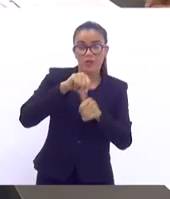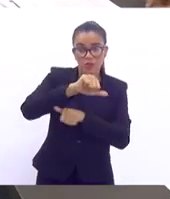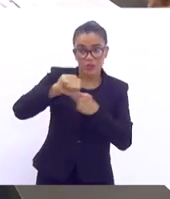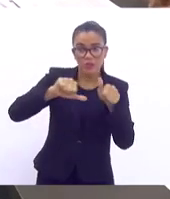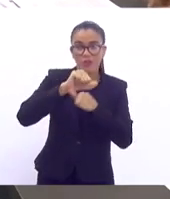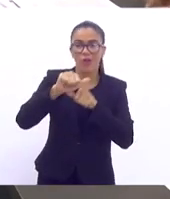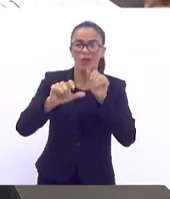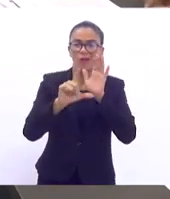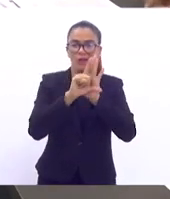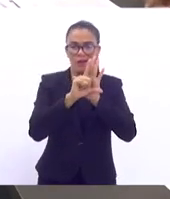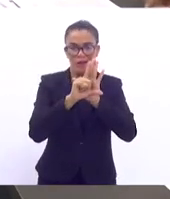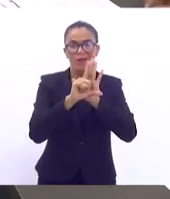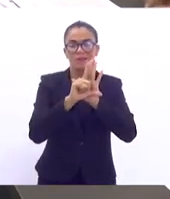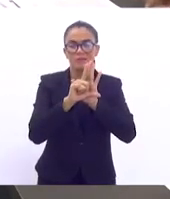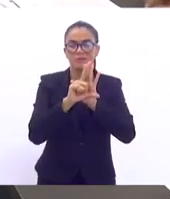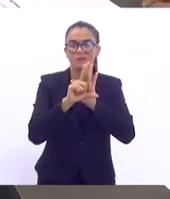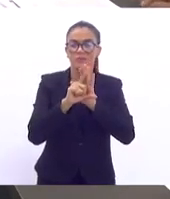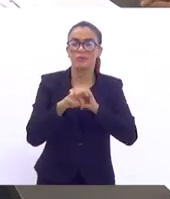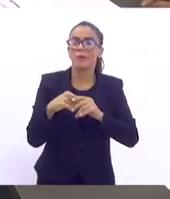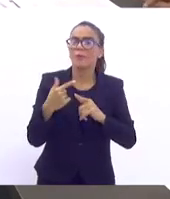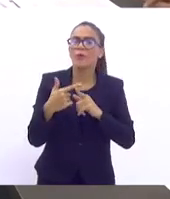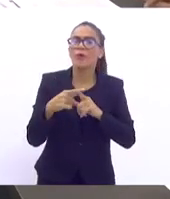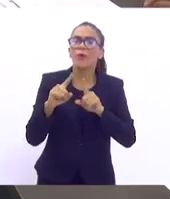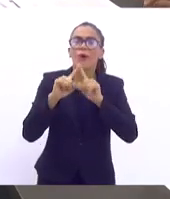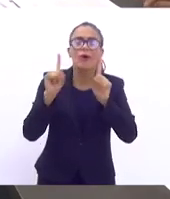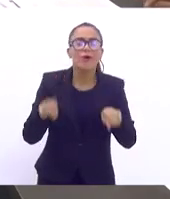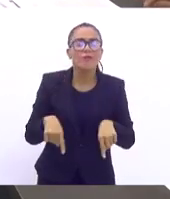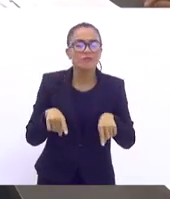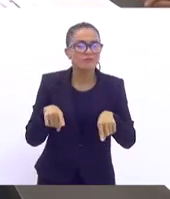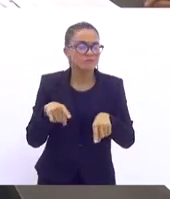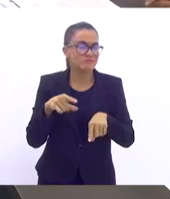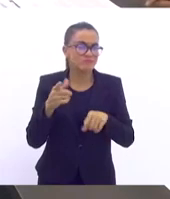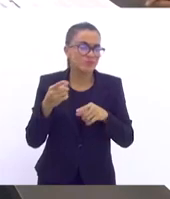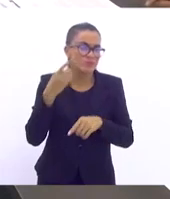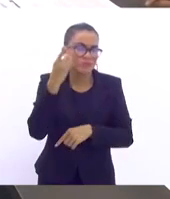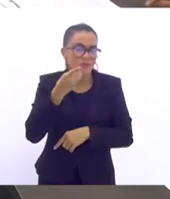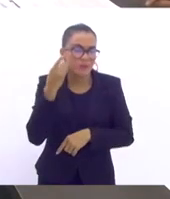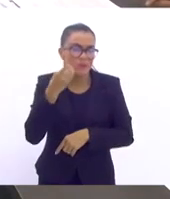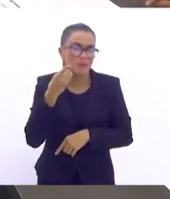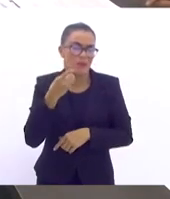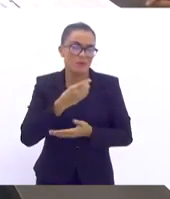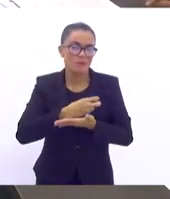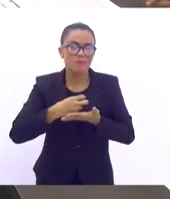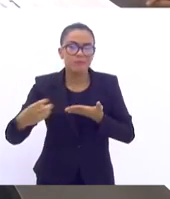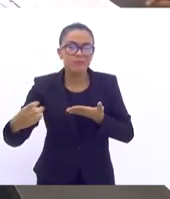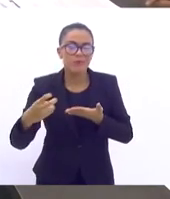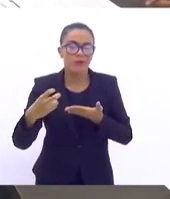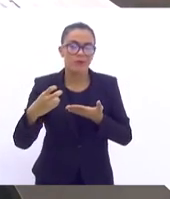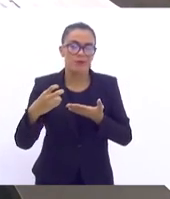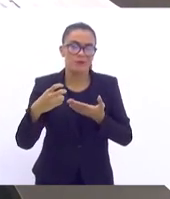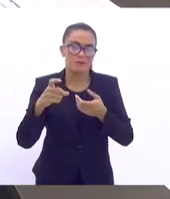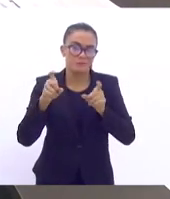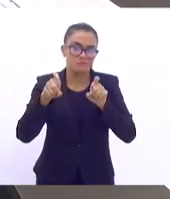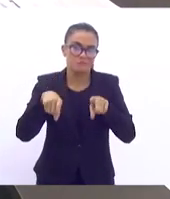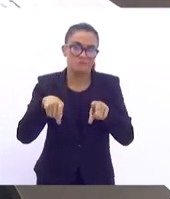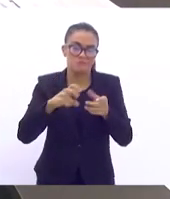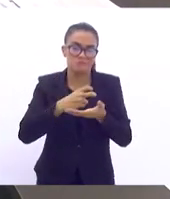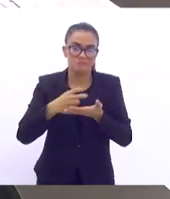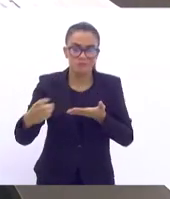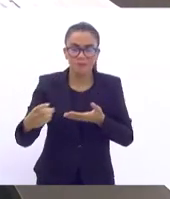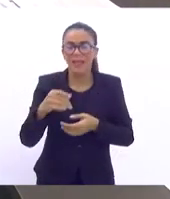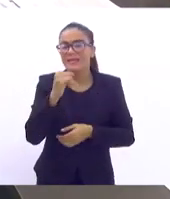correto até porque a função do deputado acaba na própria legislatura um exemplo o deputado